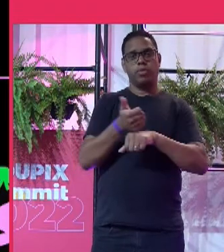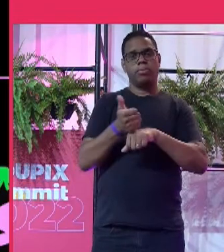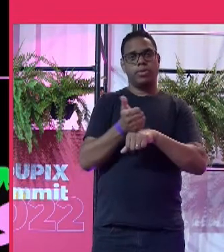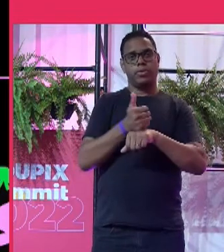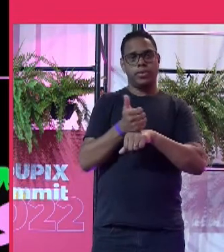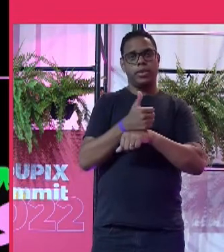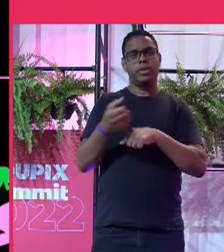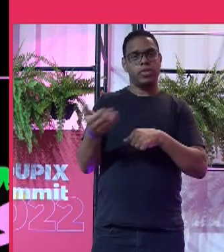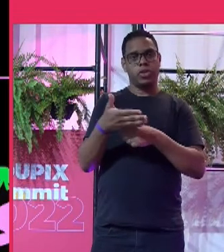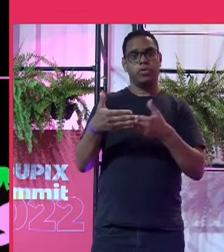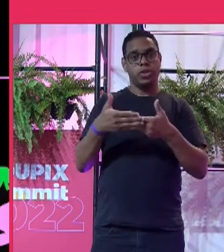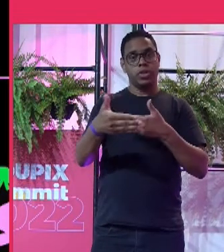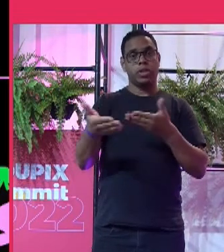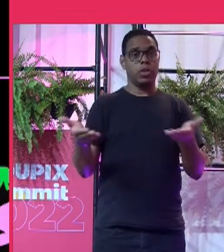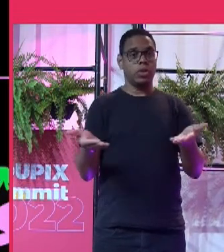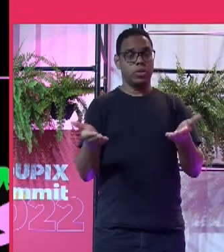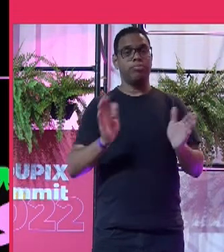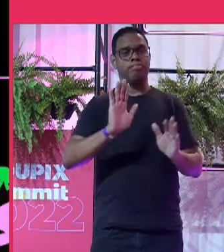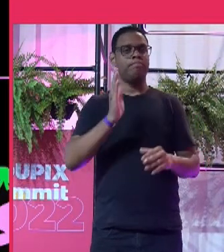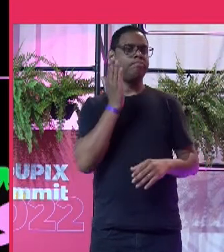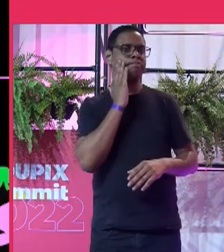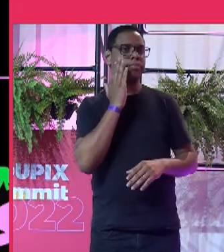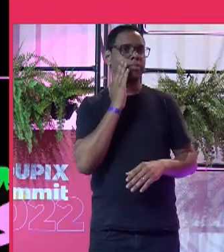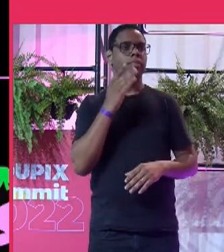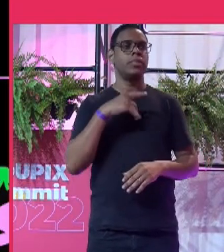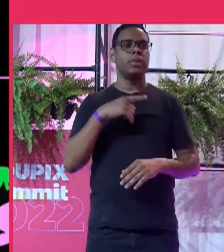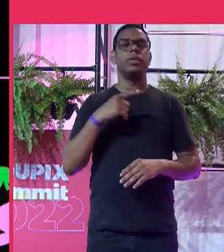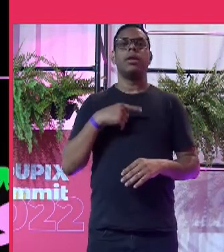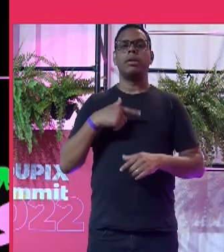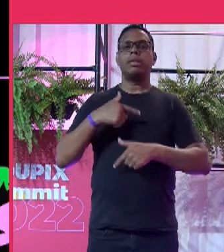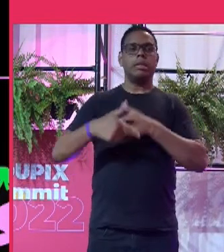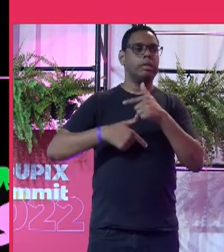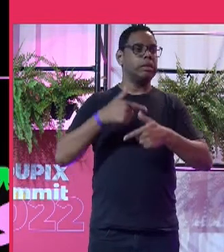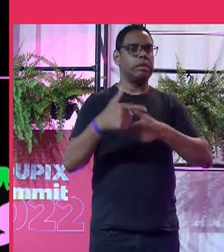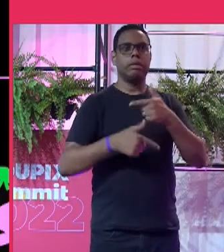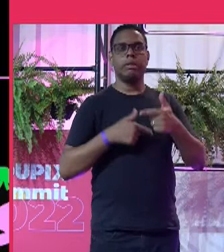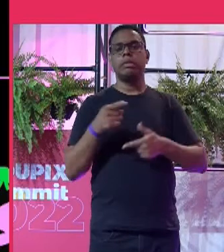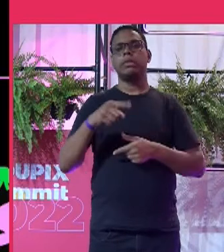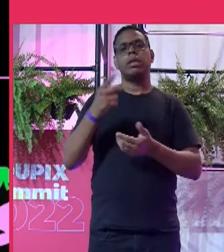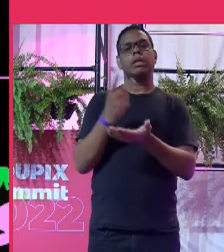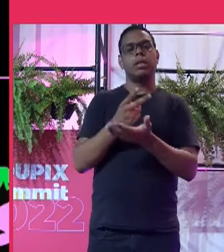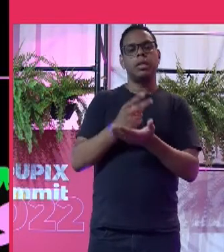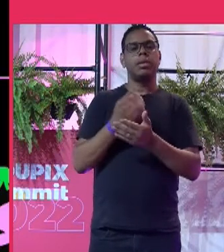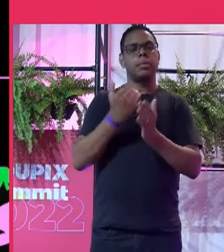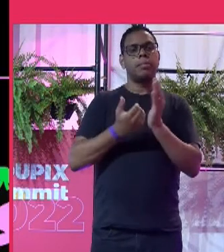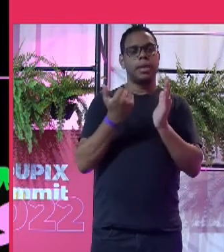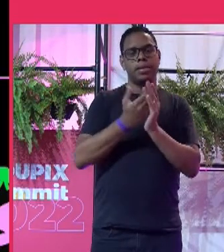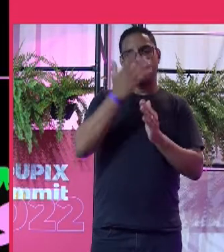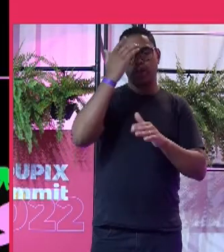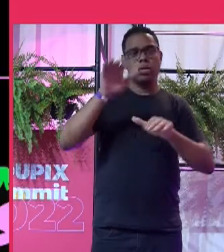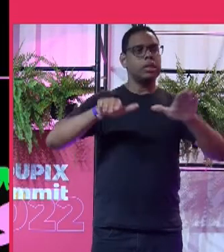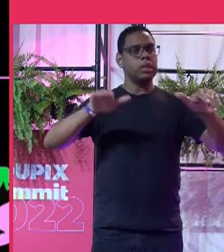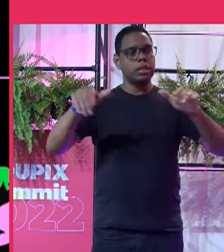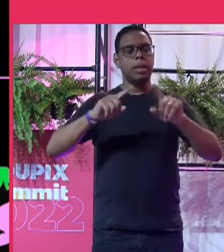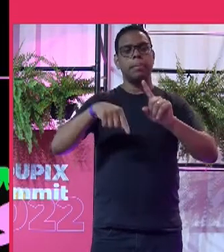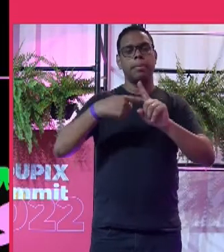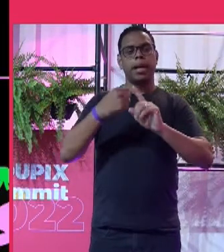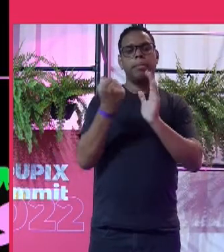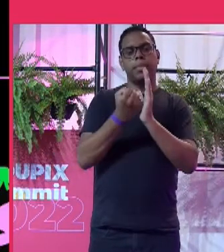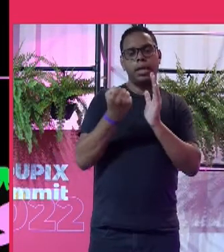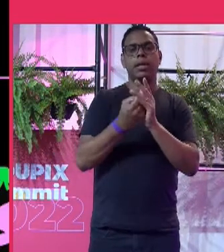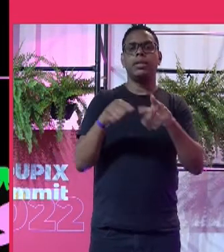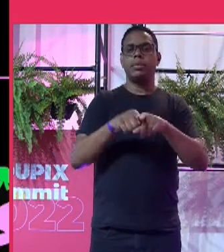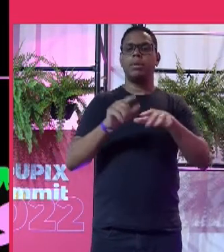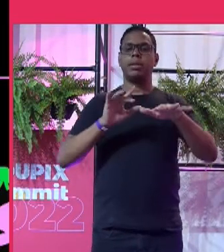nova carreira. E a gente sabe que, ao mesmo tempo, isso é um corre sem fim. Então, você sempre busca mais pessoas para trabalhar, mais marcas para trabalhar e mais